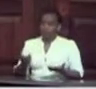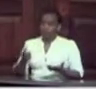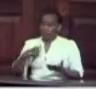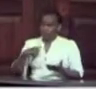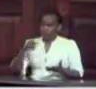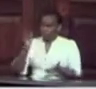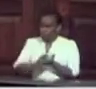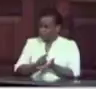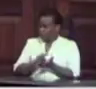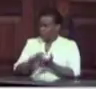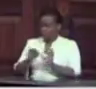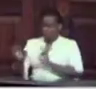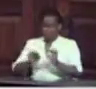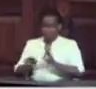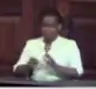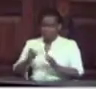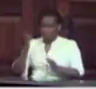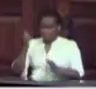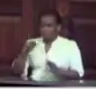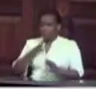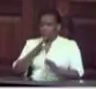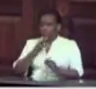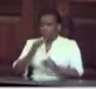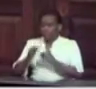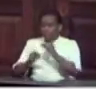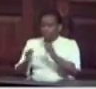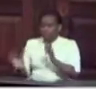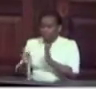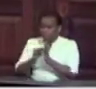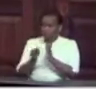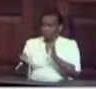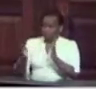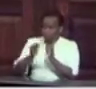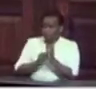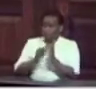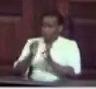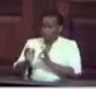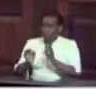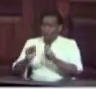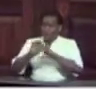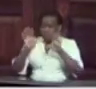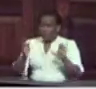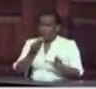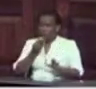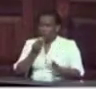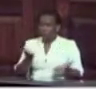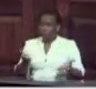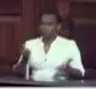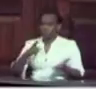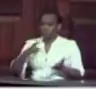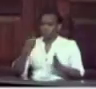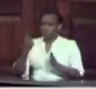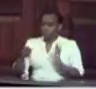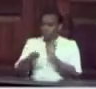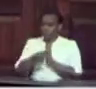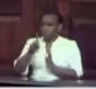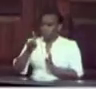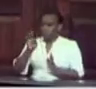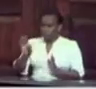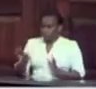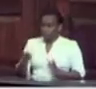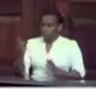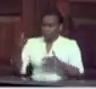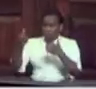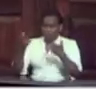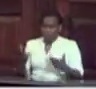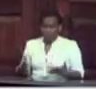original. Reconheço os avanços na medida em que foram incluídas algumas emendas de transparência, inclusive uma da bancada do PT, da qual eu sou coautor,